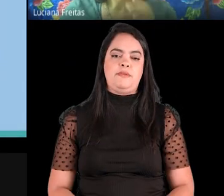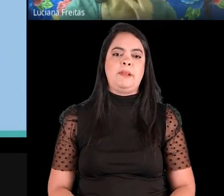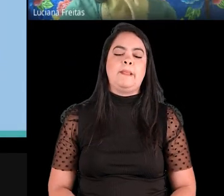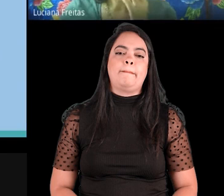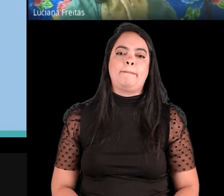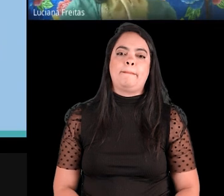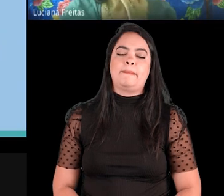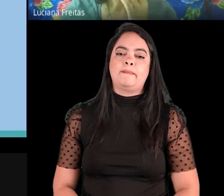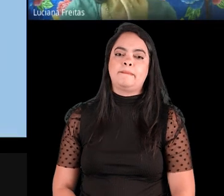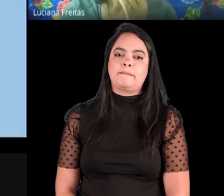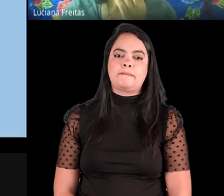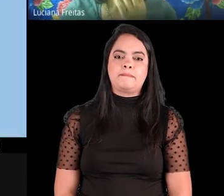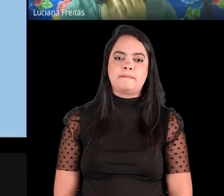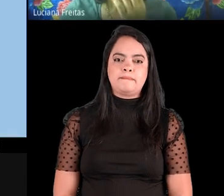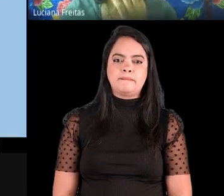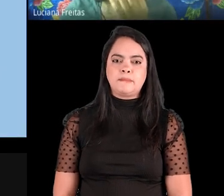slide.